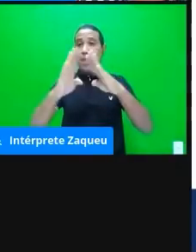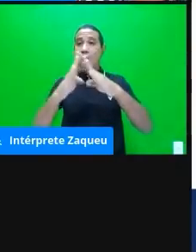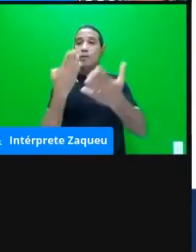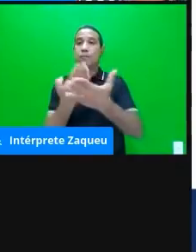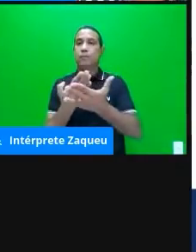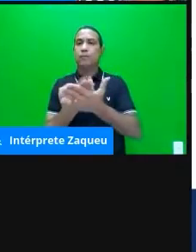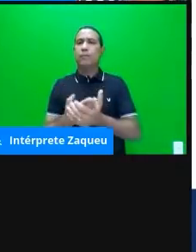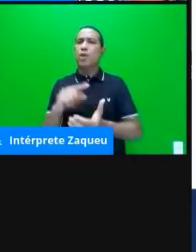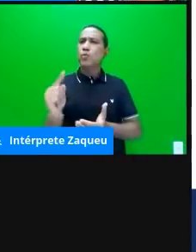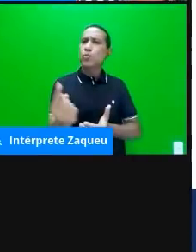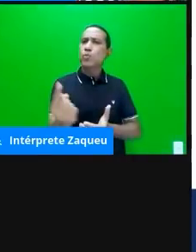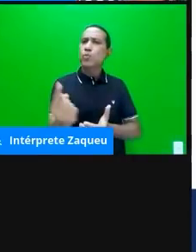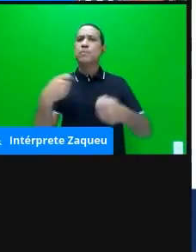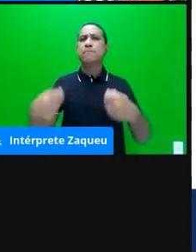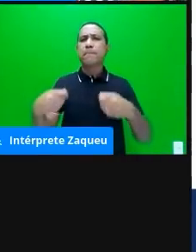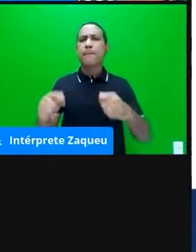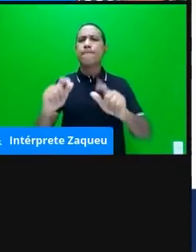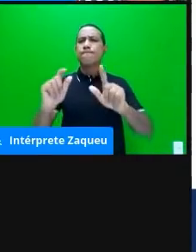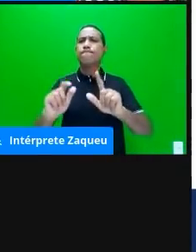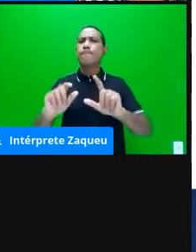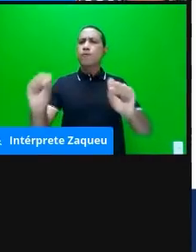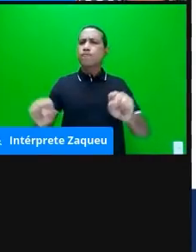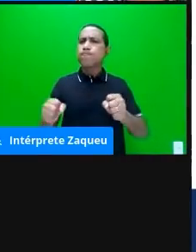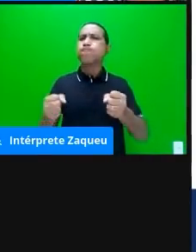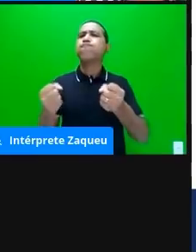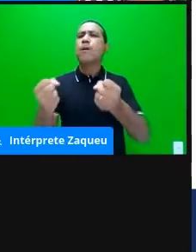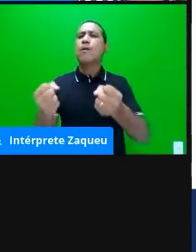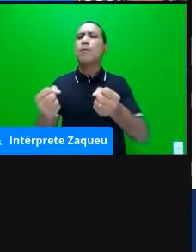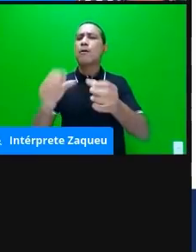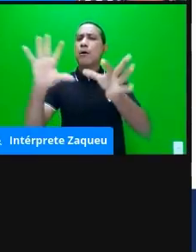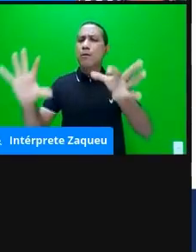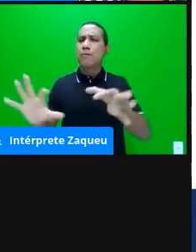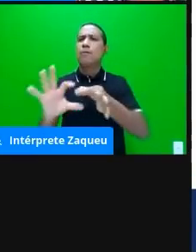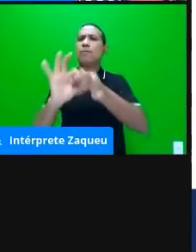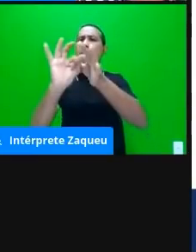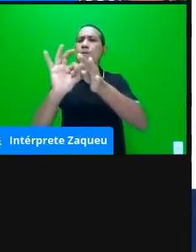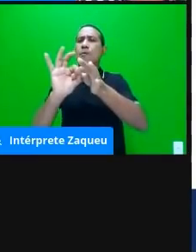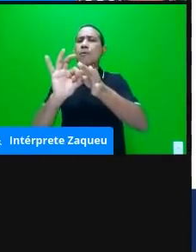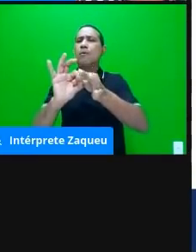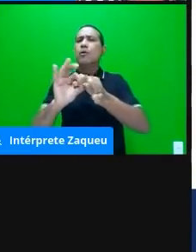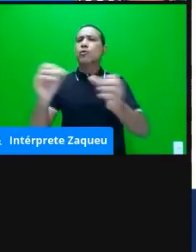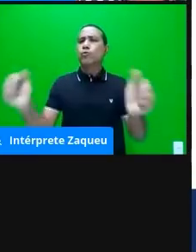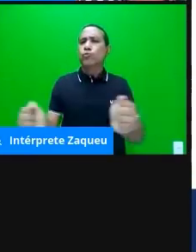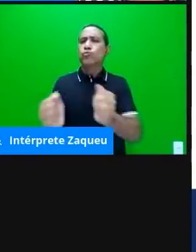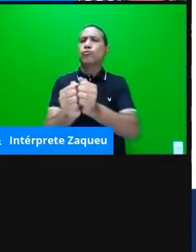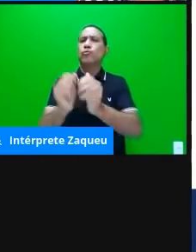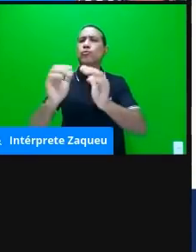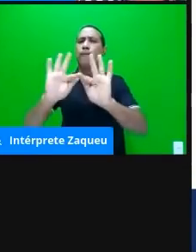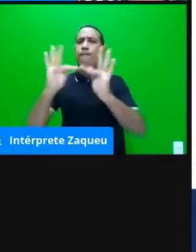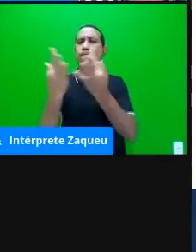Precisamos fortalecer o elo entre escola e a família. Para isso,